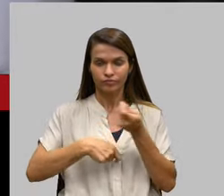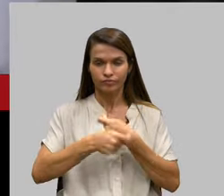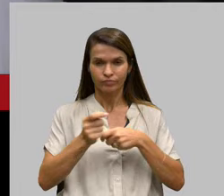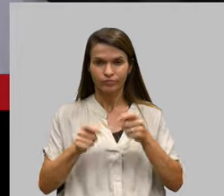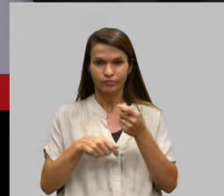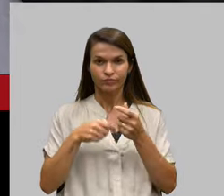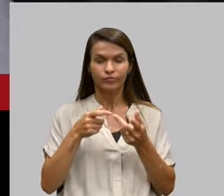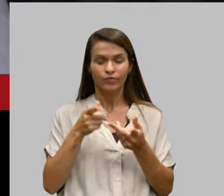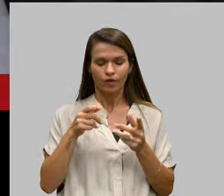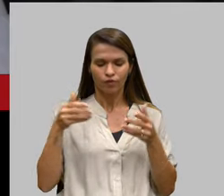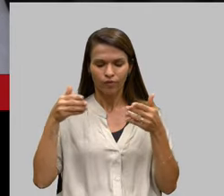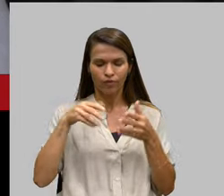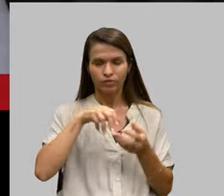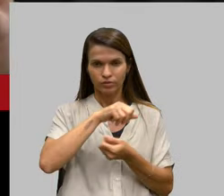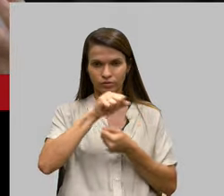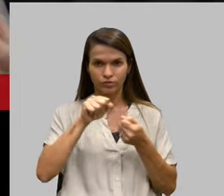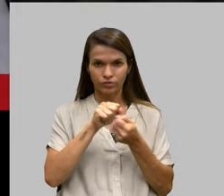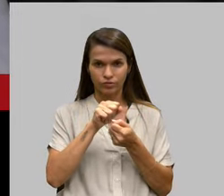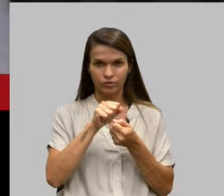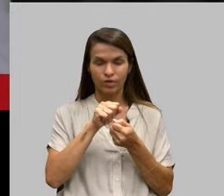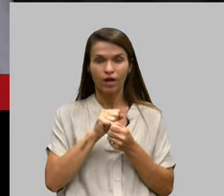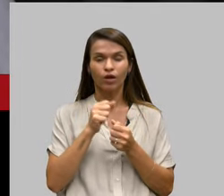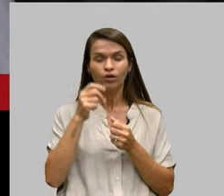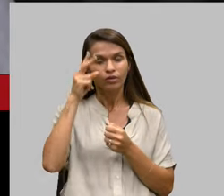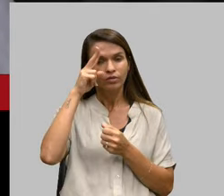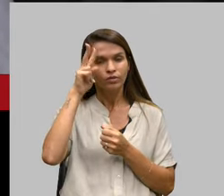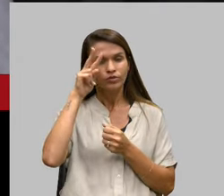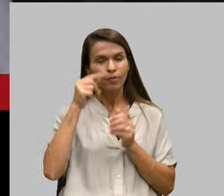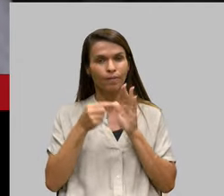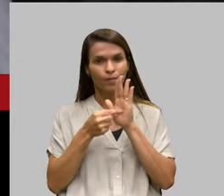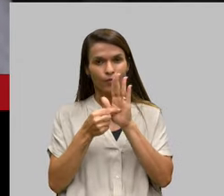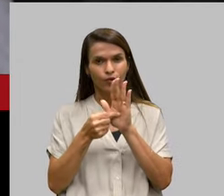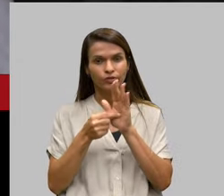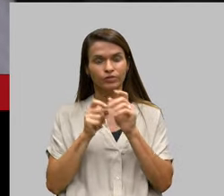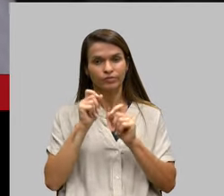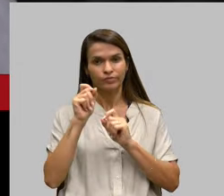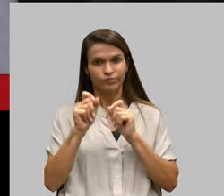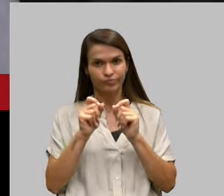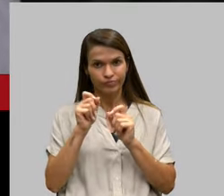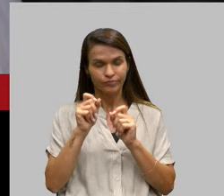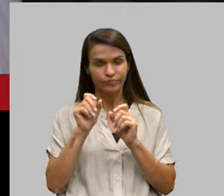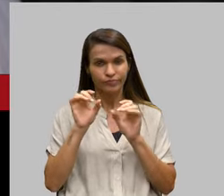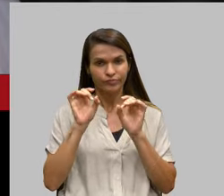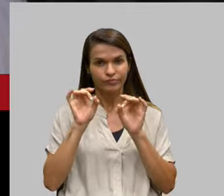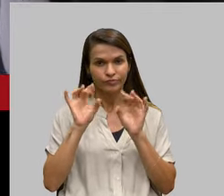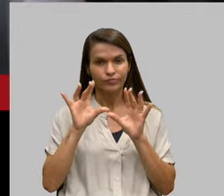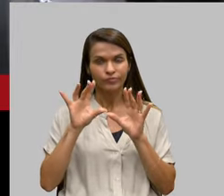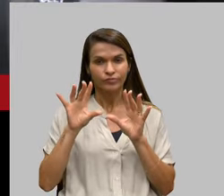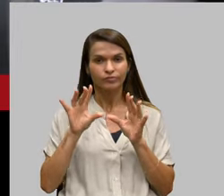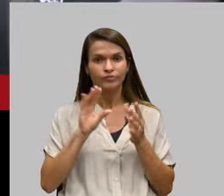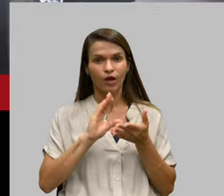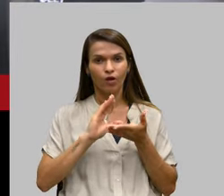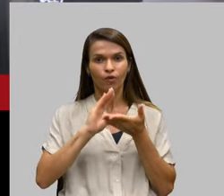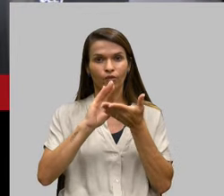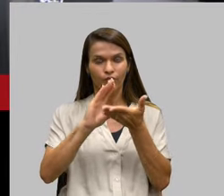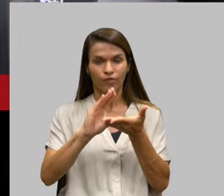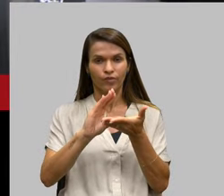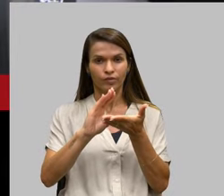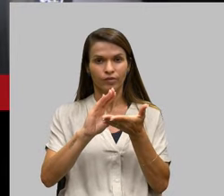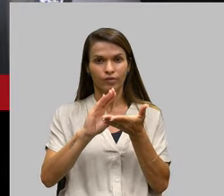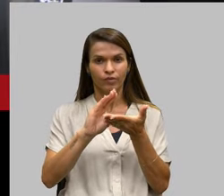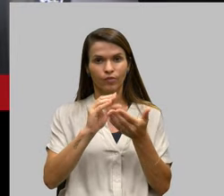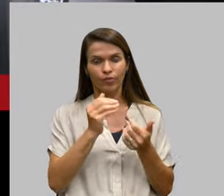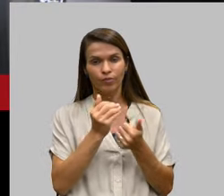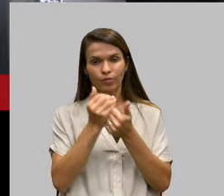por quê Porque esse histórico demonstra que exclusivamente com a contribuição patronal e a contribuição daquele